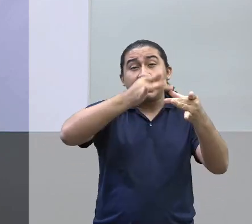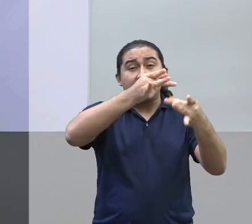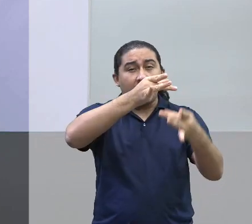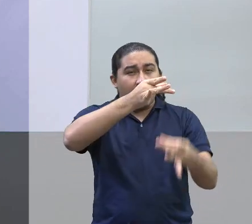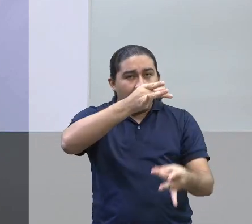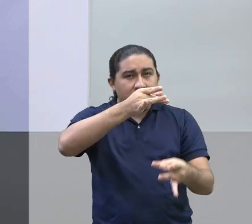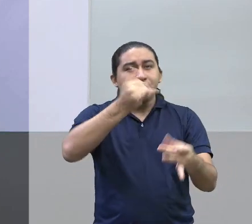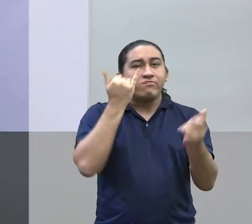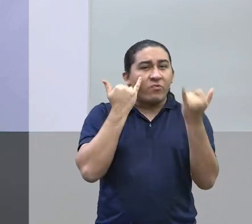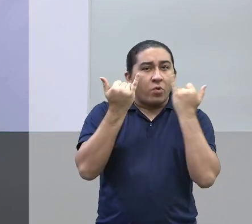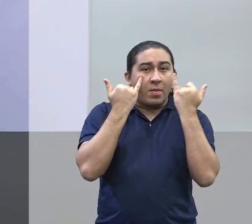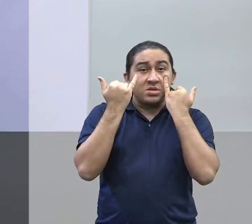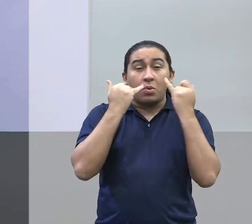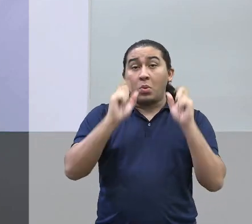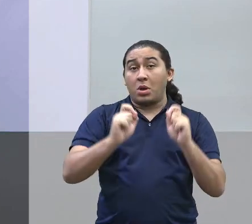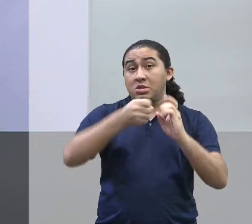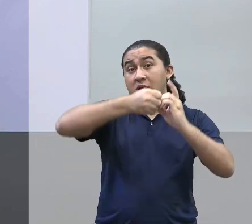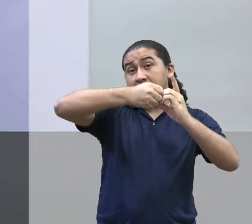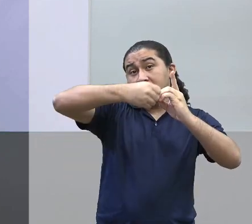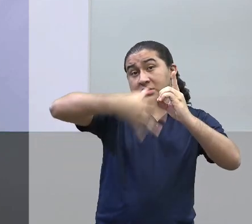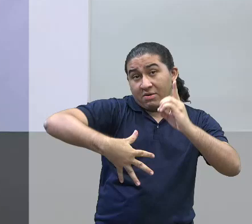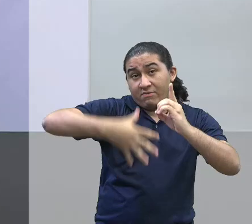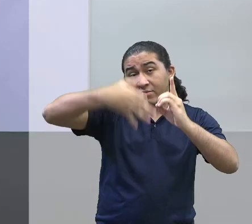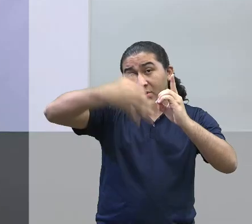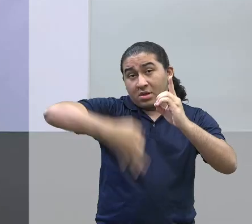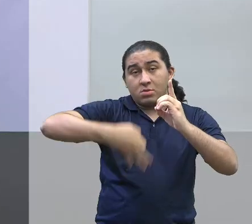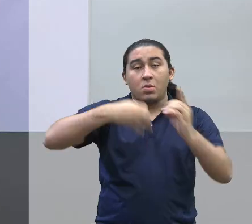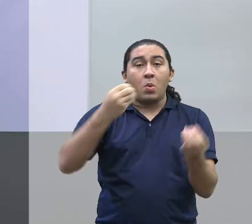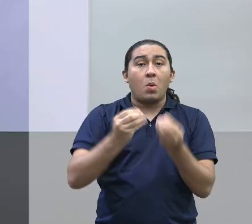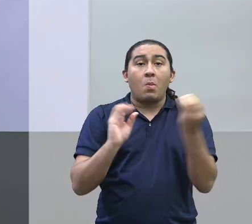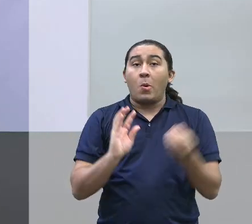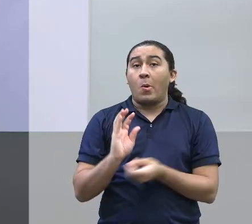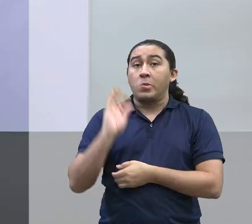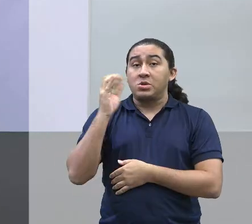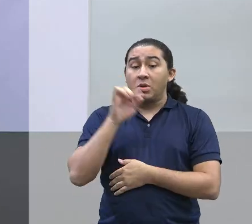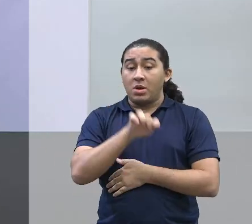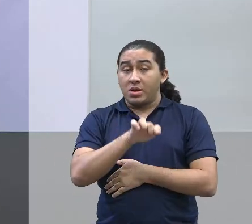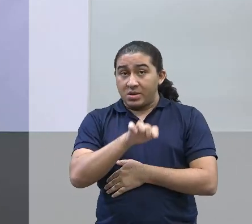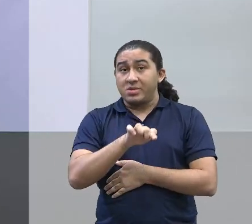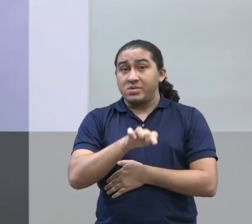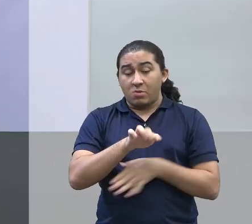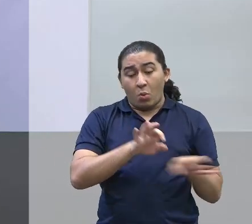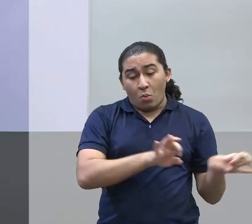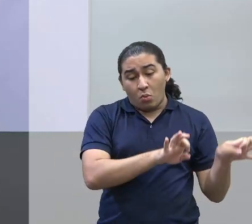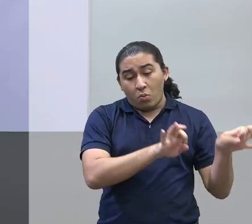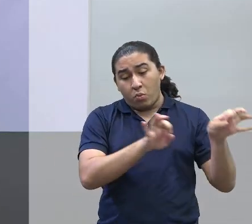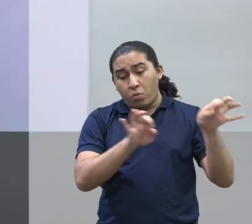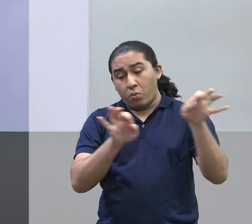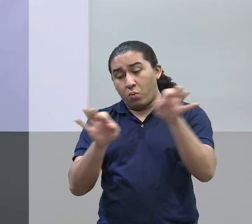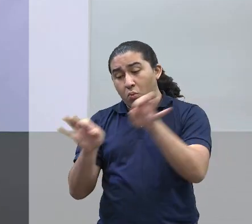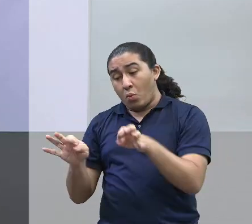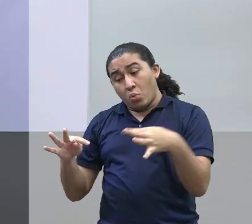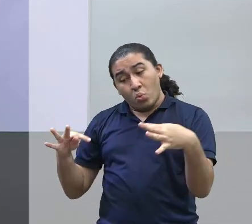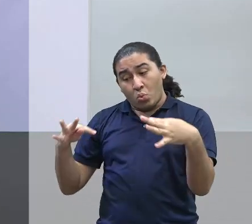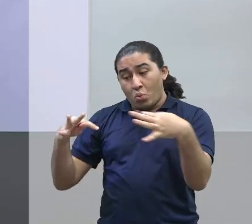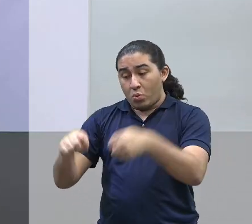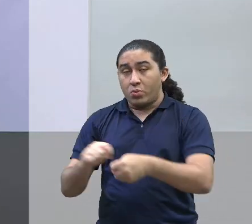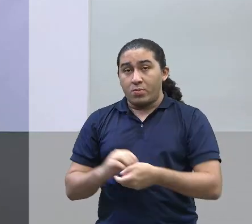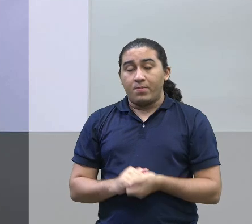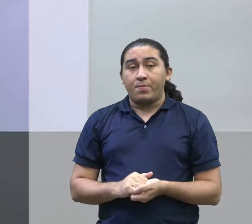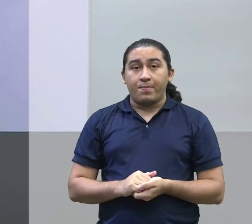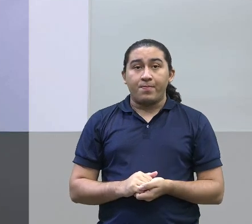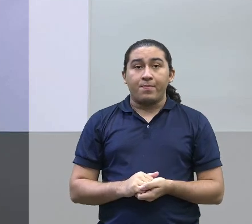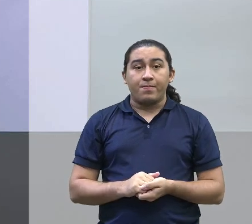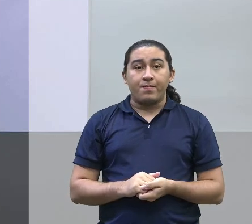detalhes, ele vai descrever como aconteceu aquele fato que ele está noticiando. Muitas